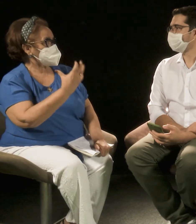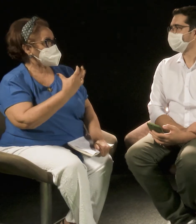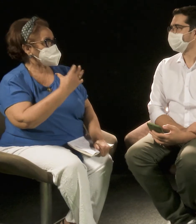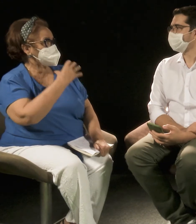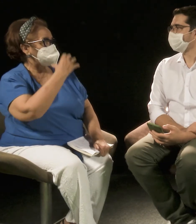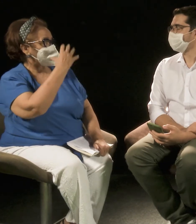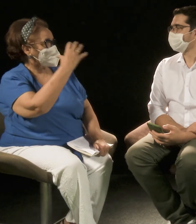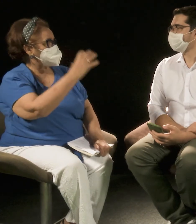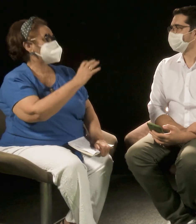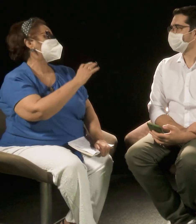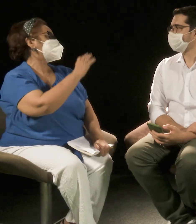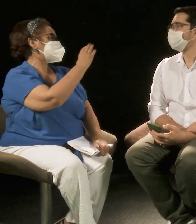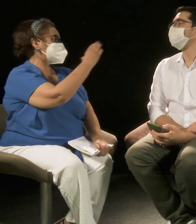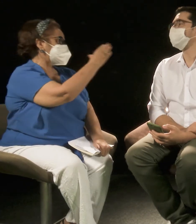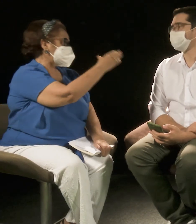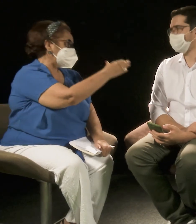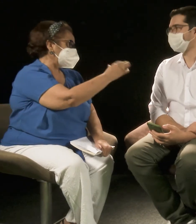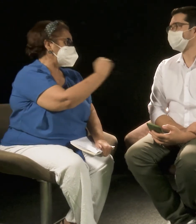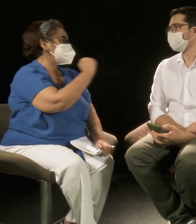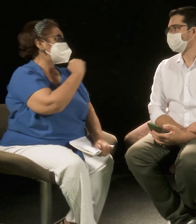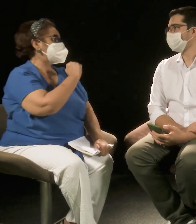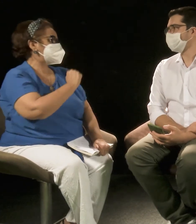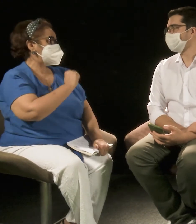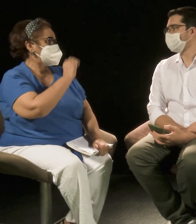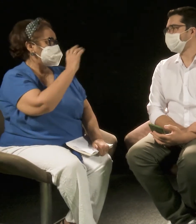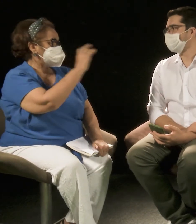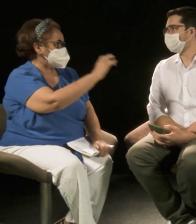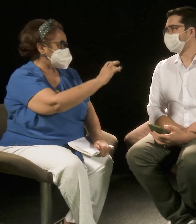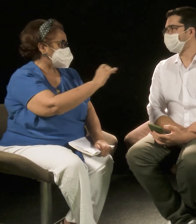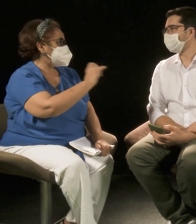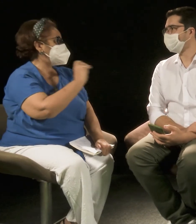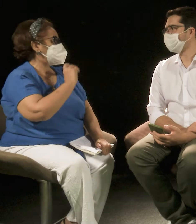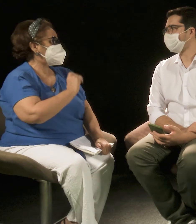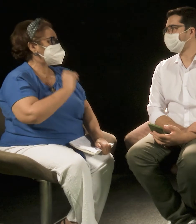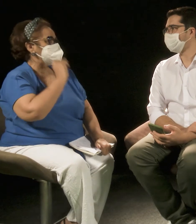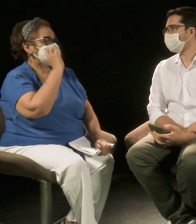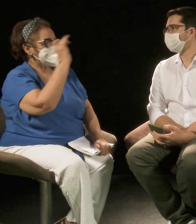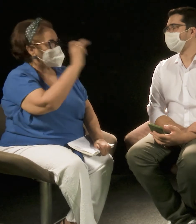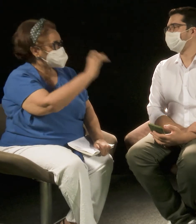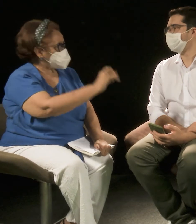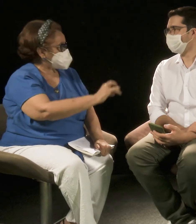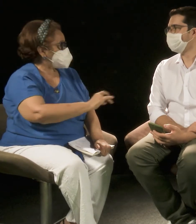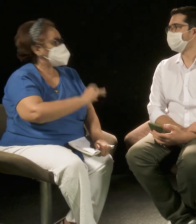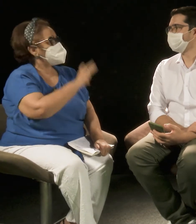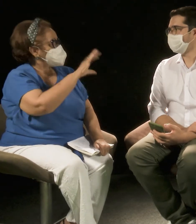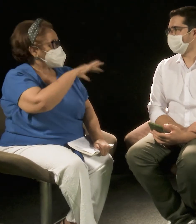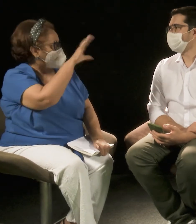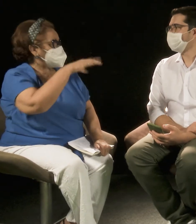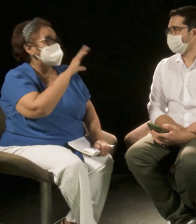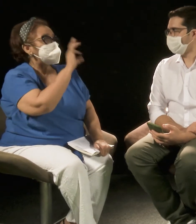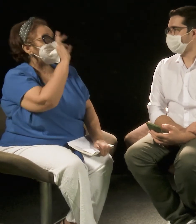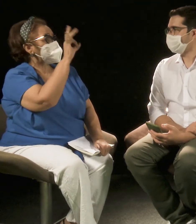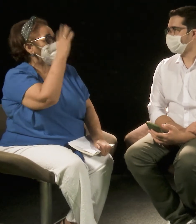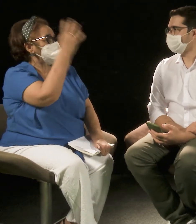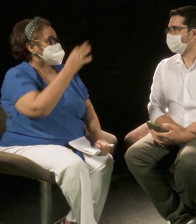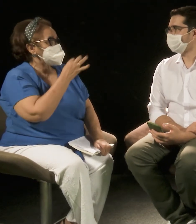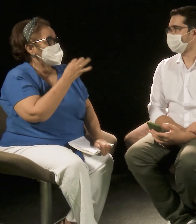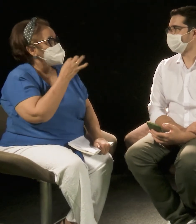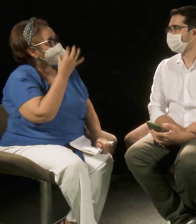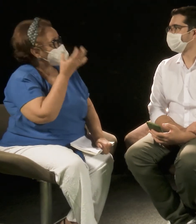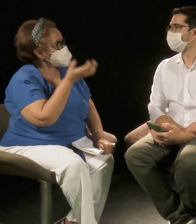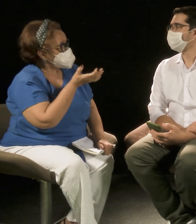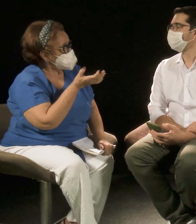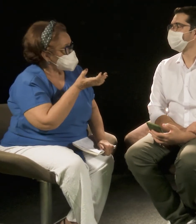li a carta, justamente falando da ausência, da negligência, da falta de... Aí, quando a